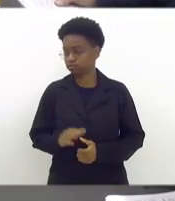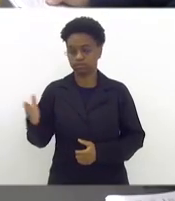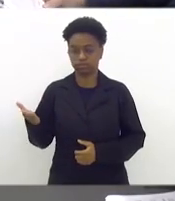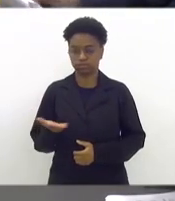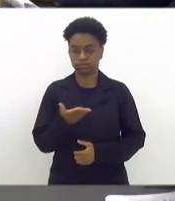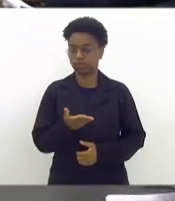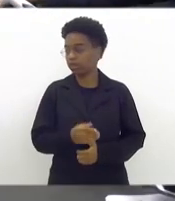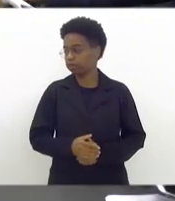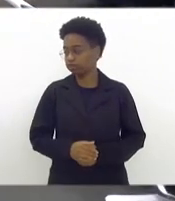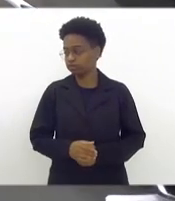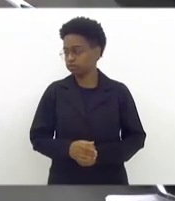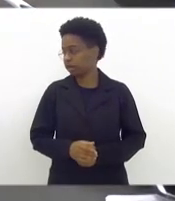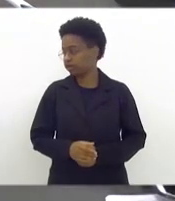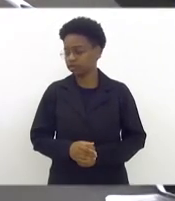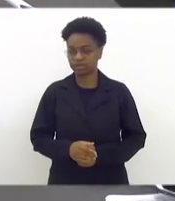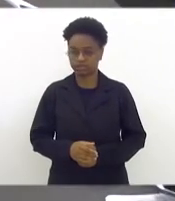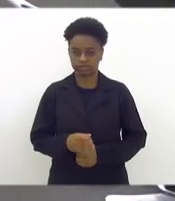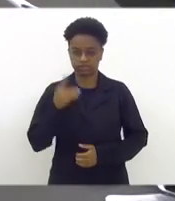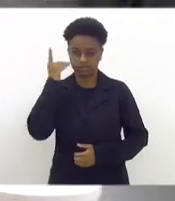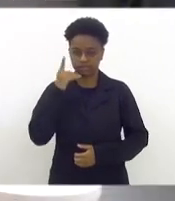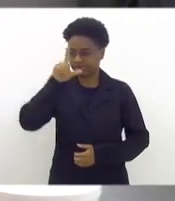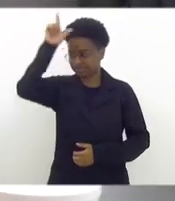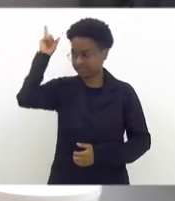Paulo. Aproveitando que o projeto